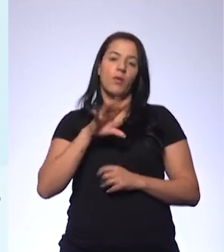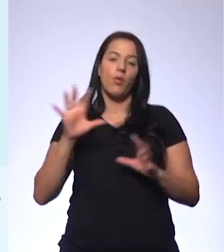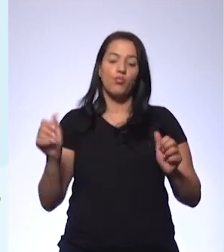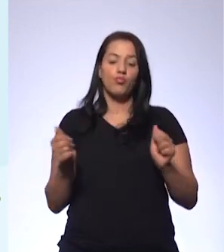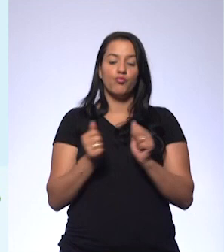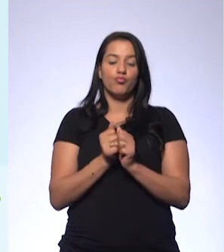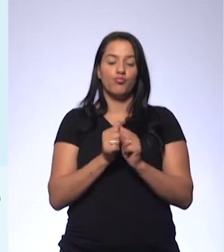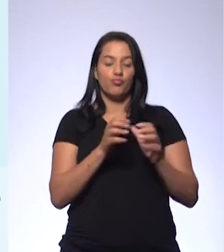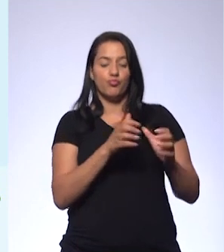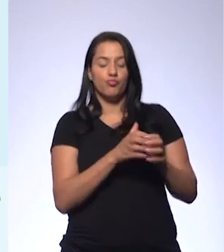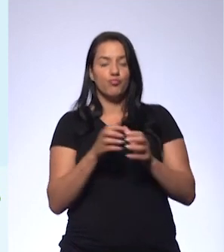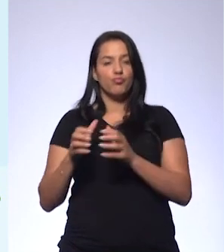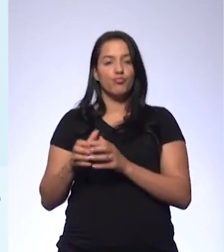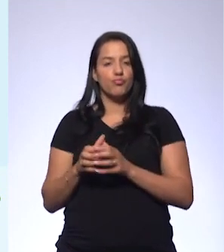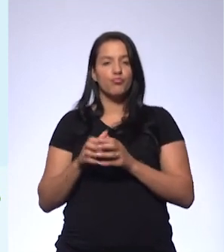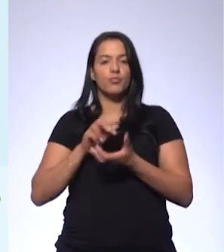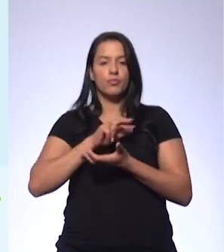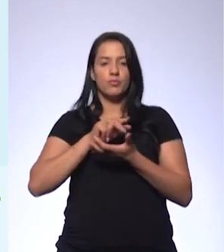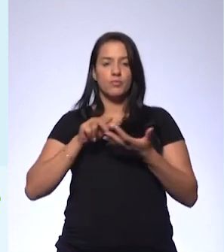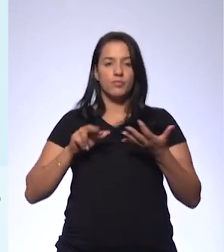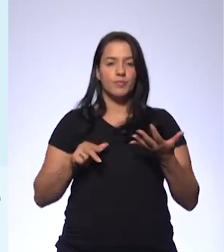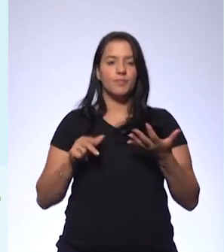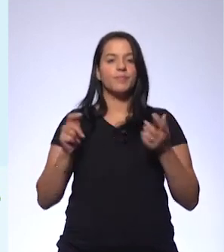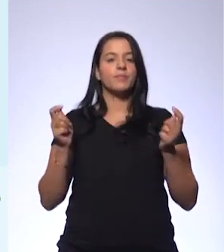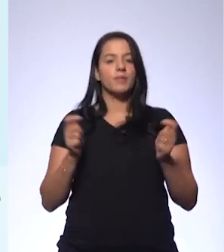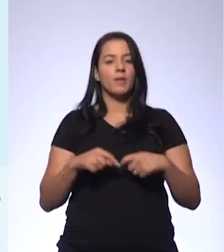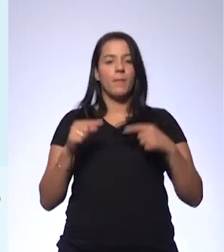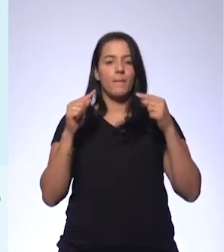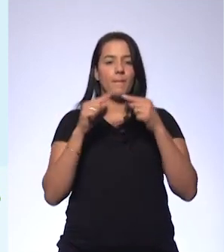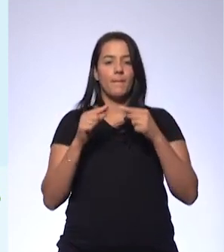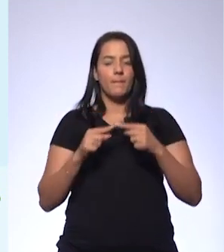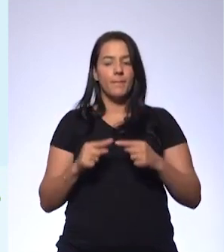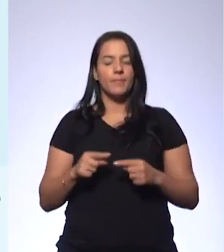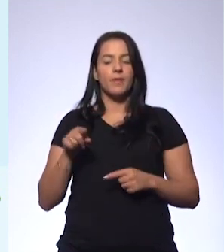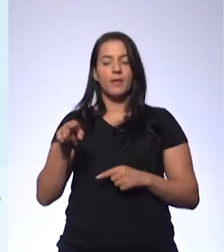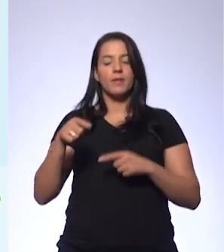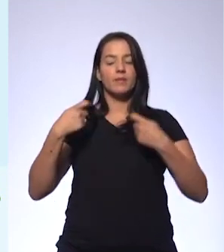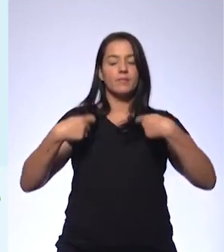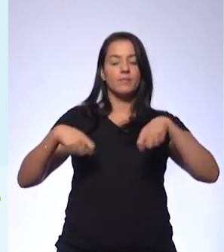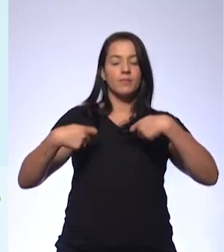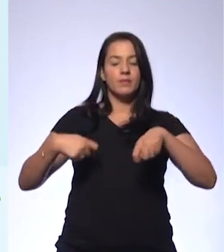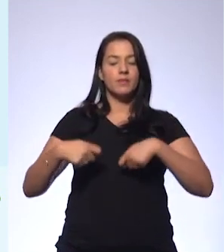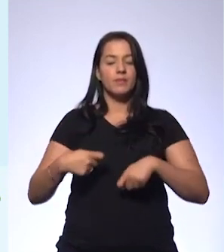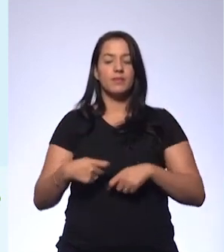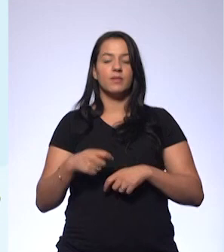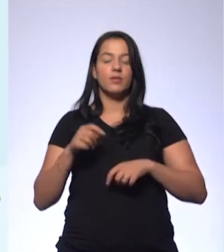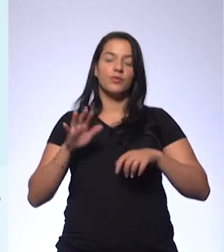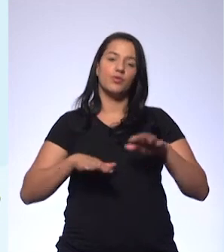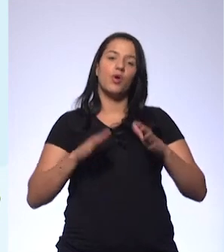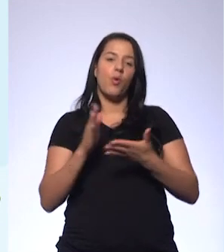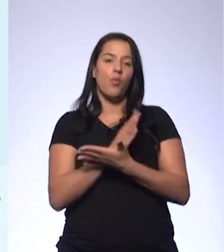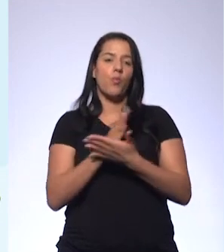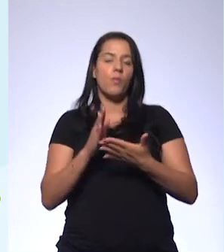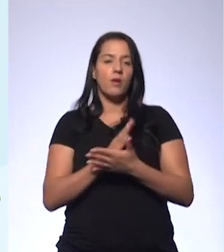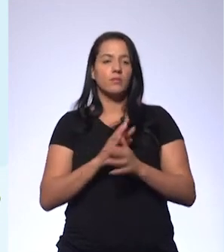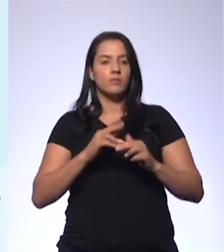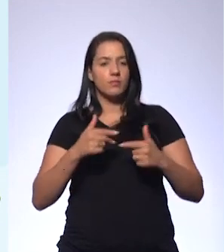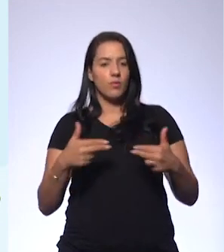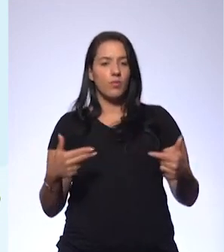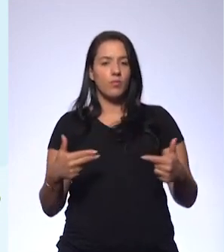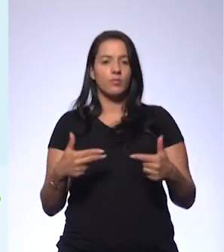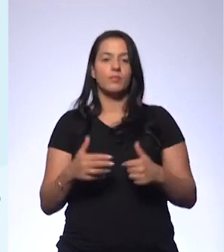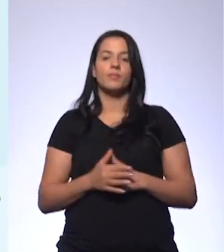características, né, que faz com que aquela espécie precise de determinadas coisas, né, de